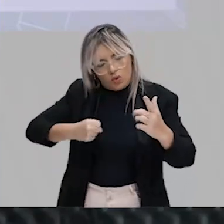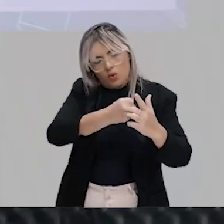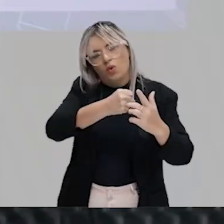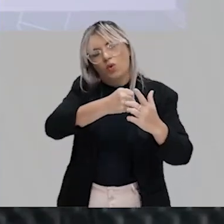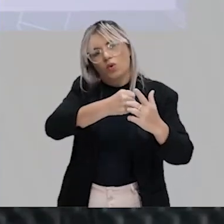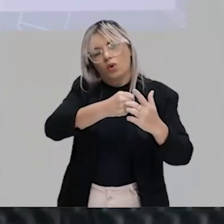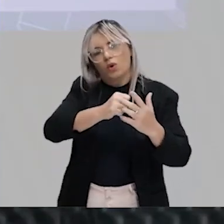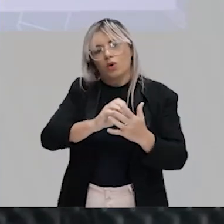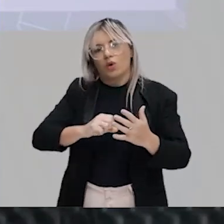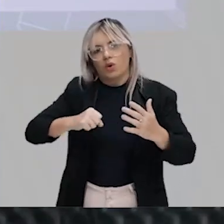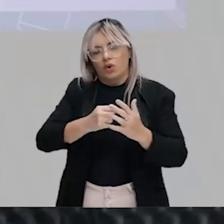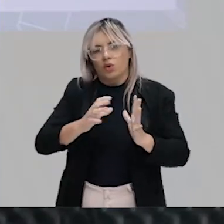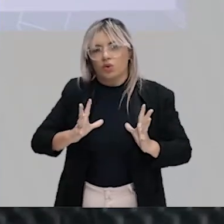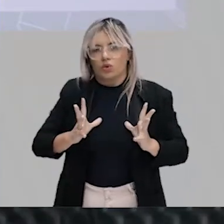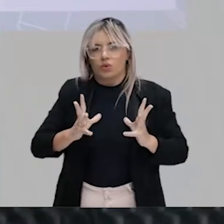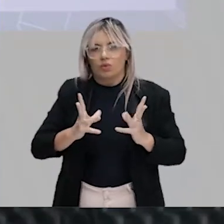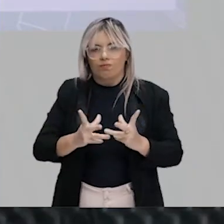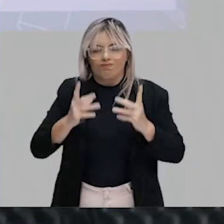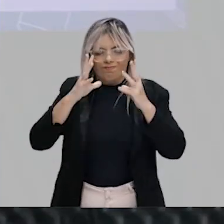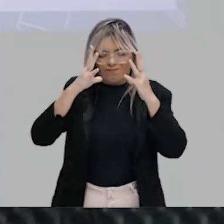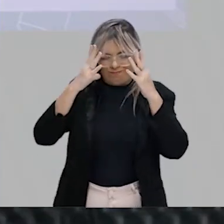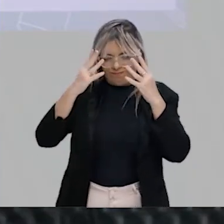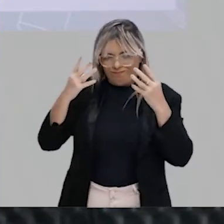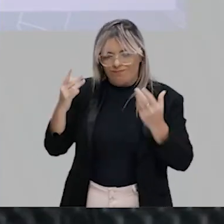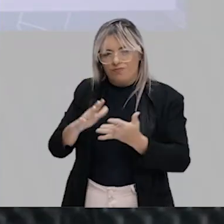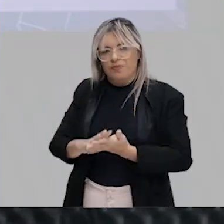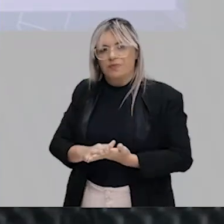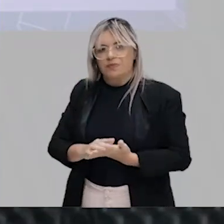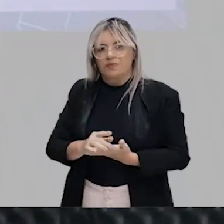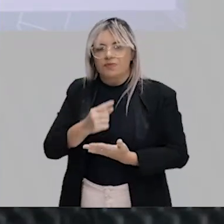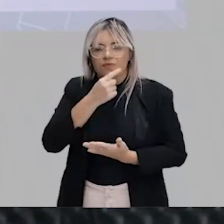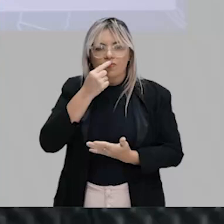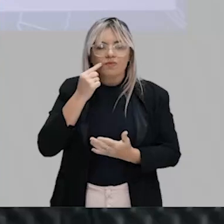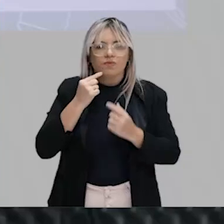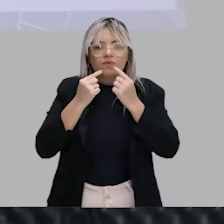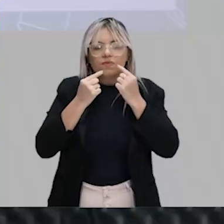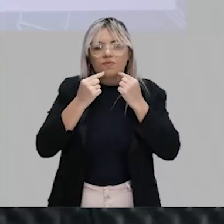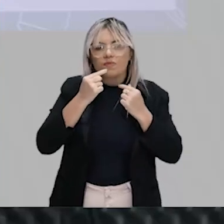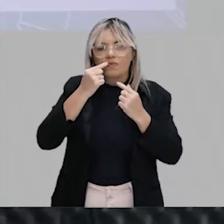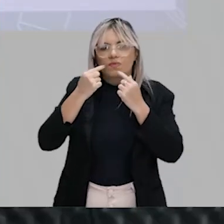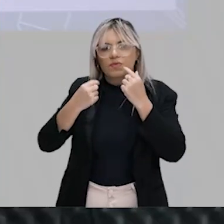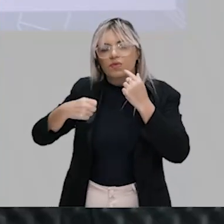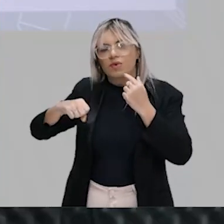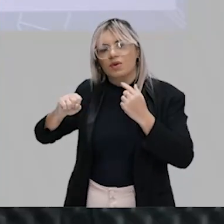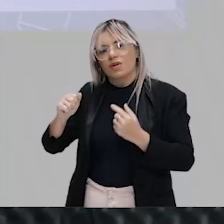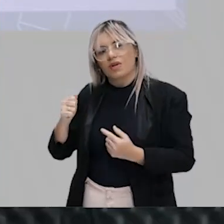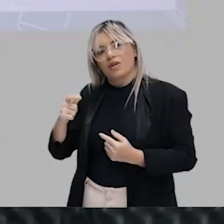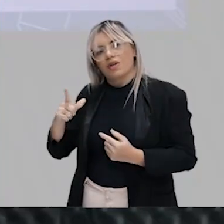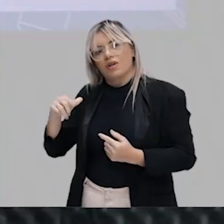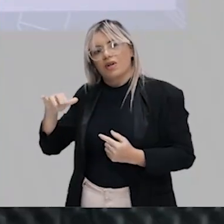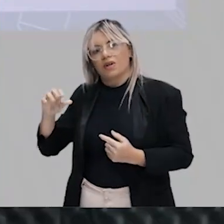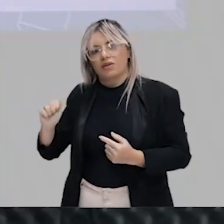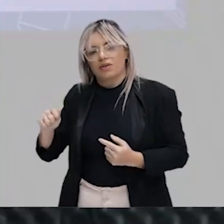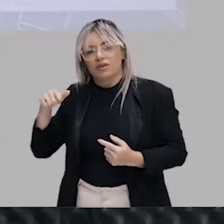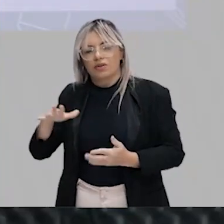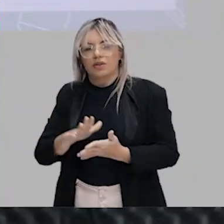aquele rosto todo se deformando, saindo saliva ali da boca do adversário. Então essas coisas vão